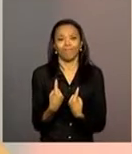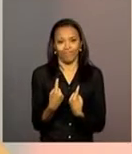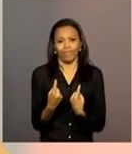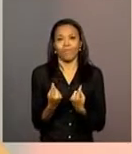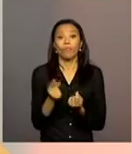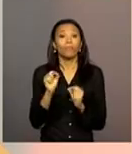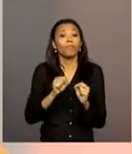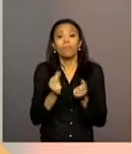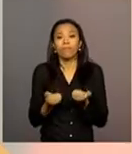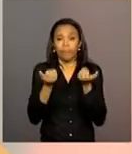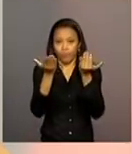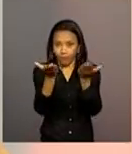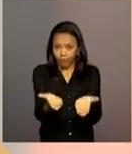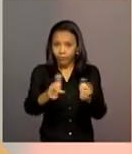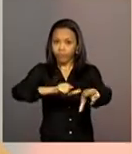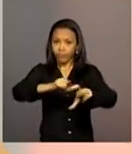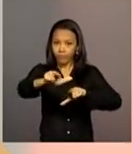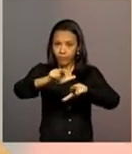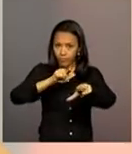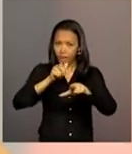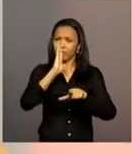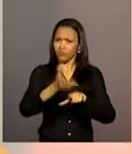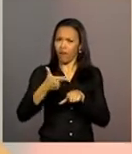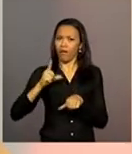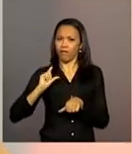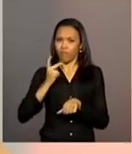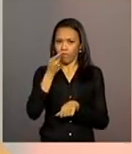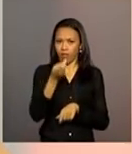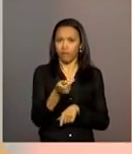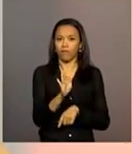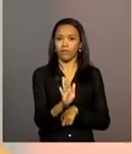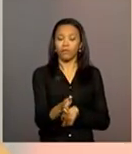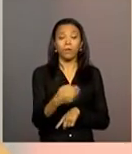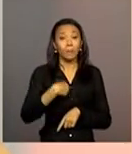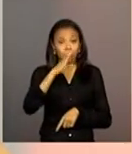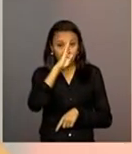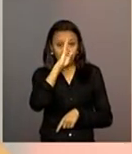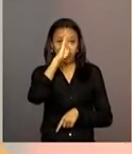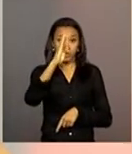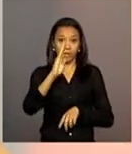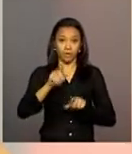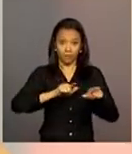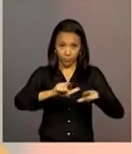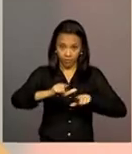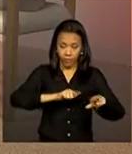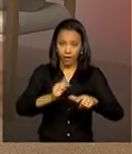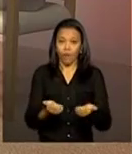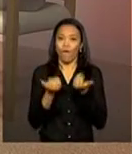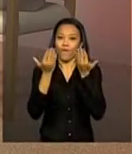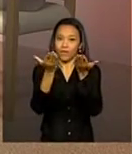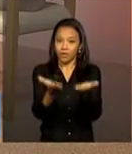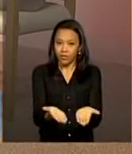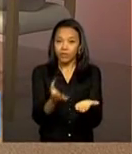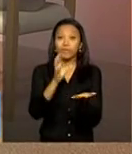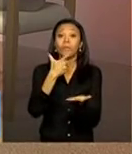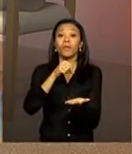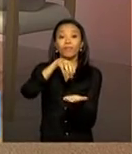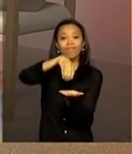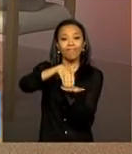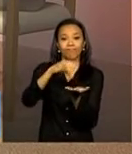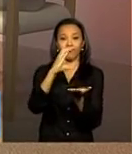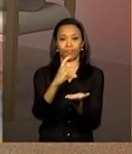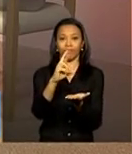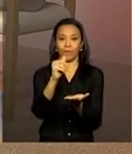serviços né conforme falado o principal serviço que o Cris oferece é o